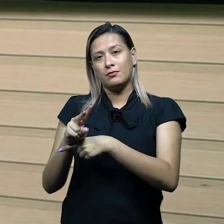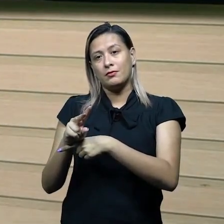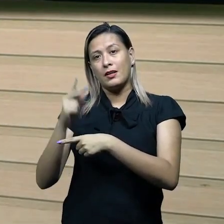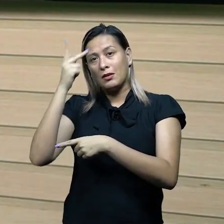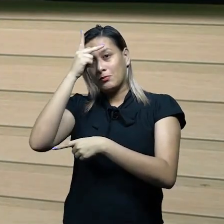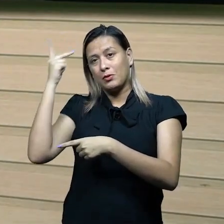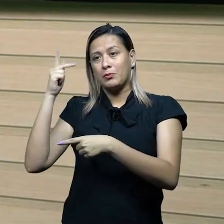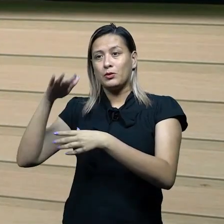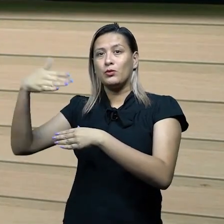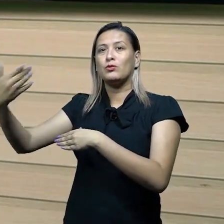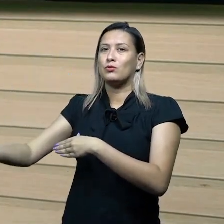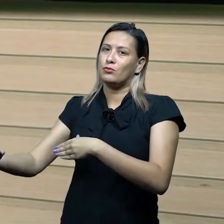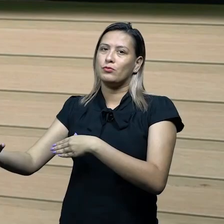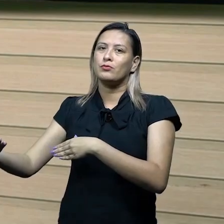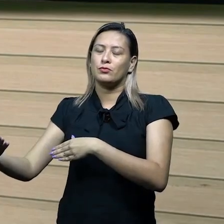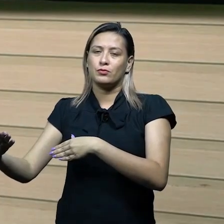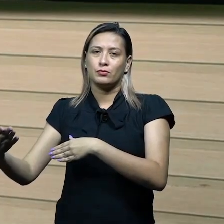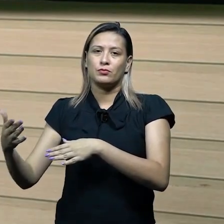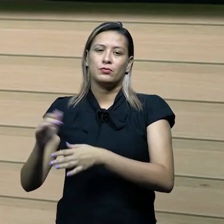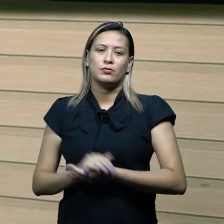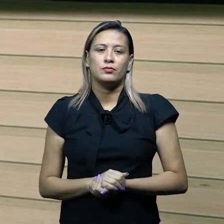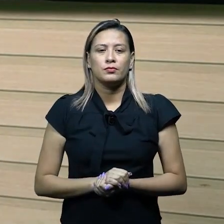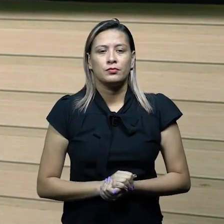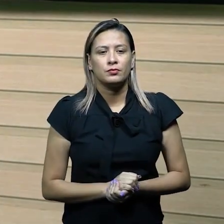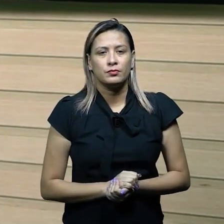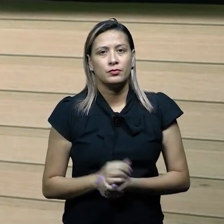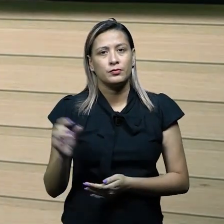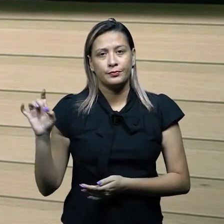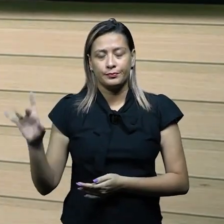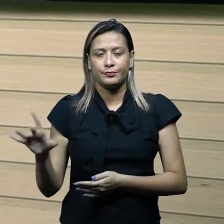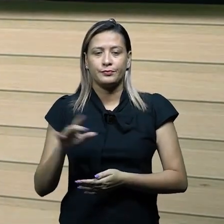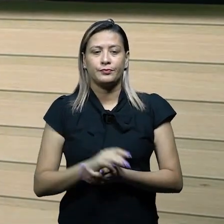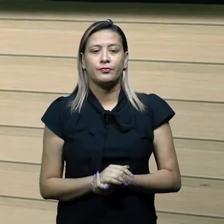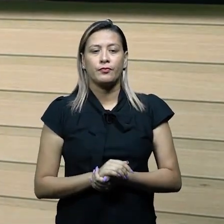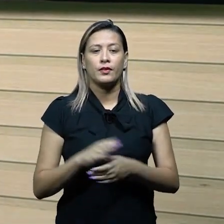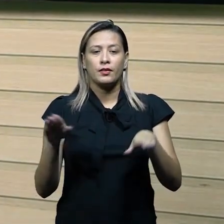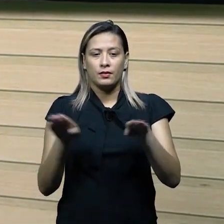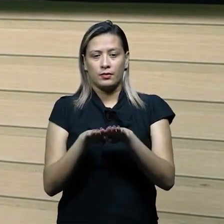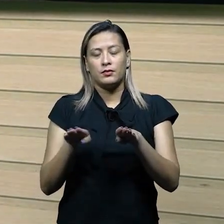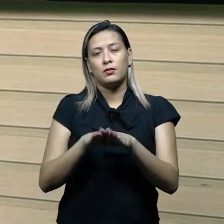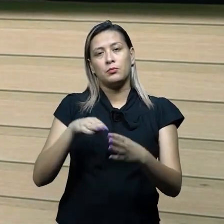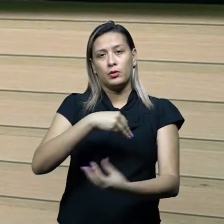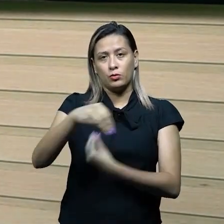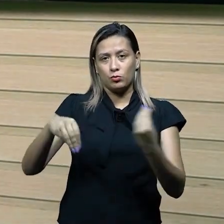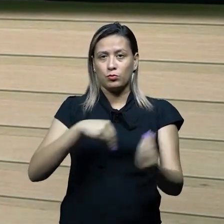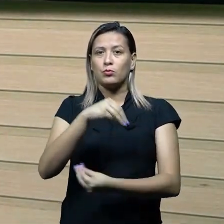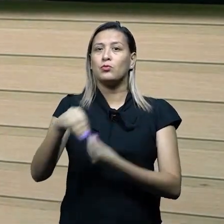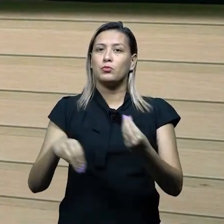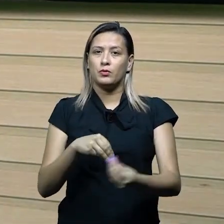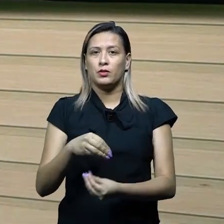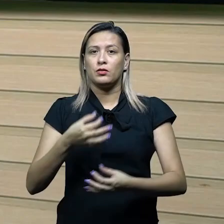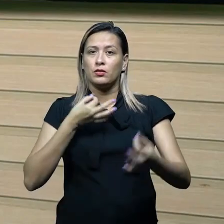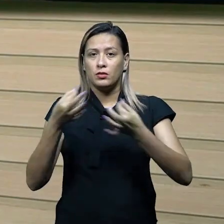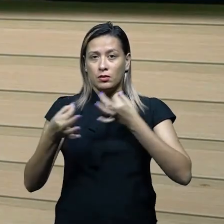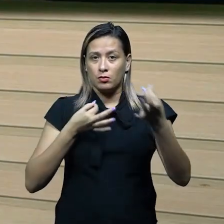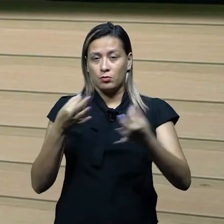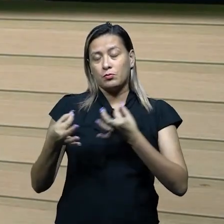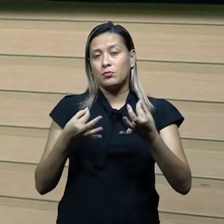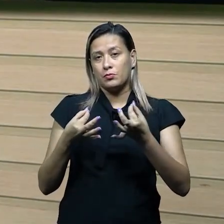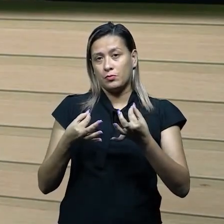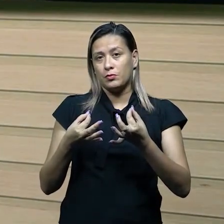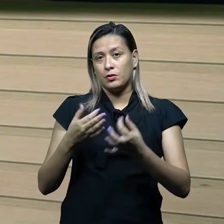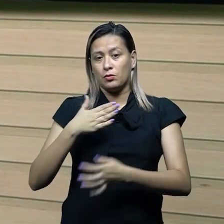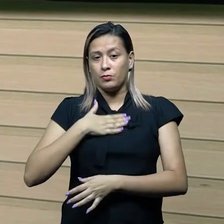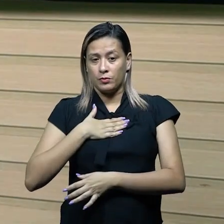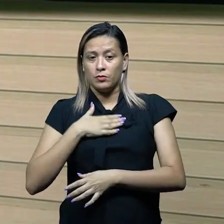fora, eu vou priorizar quem está fora. E aí eu tenho o terceiro modelo de recrutamento, que é o recrutamento misto, que na minha opinião é o mais interessante